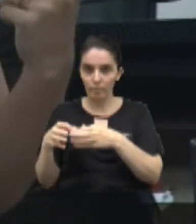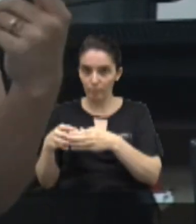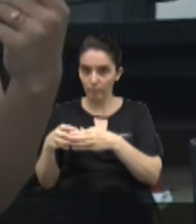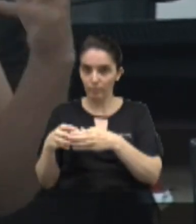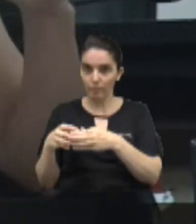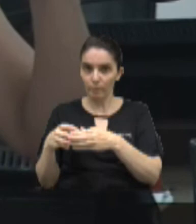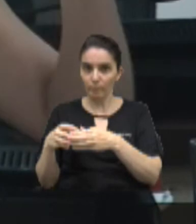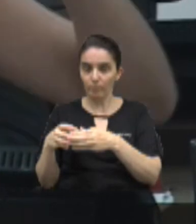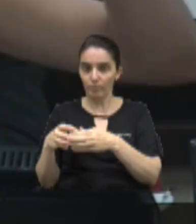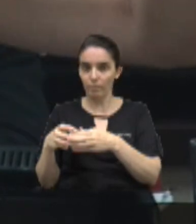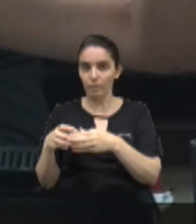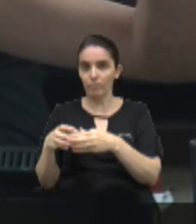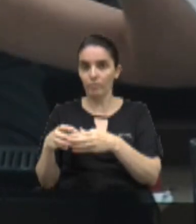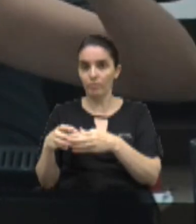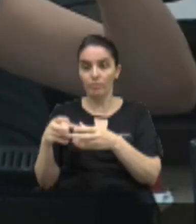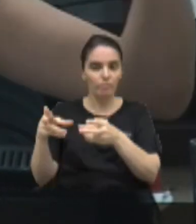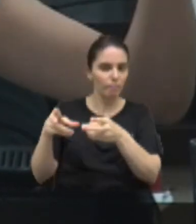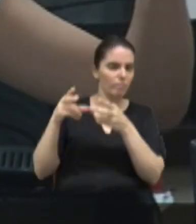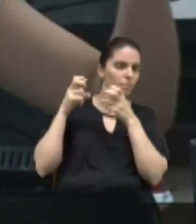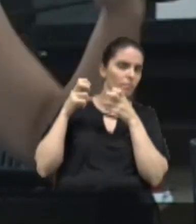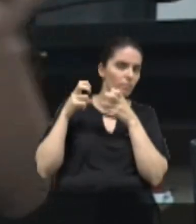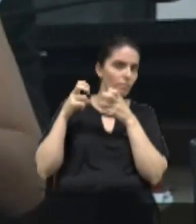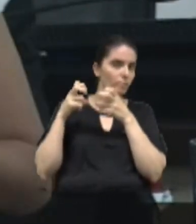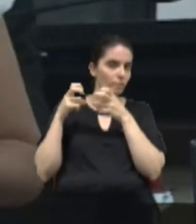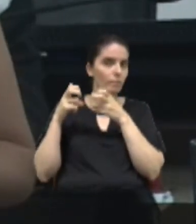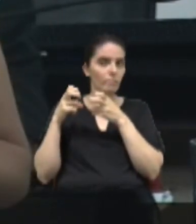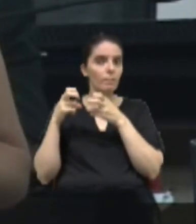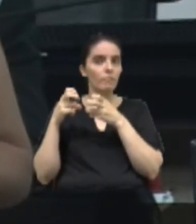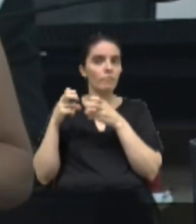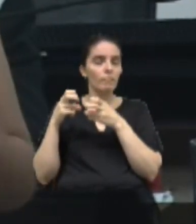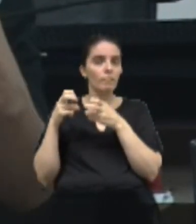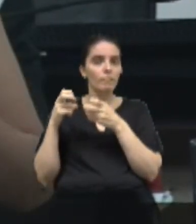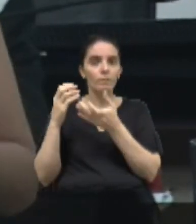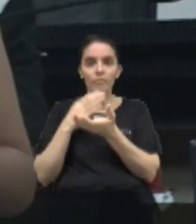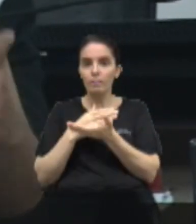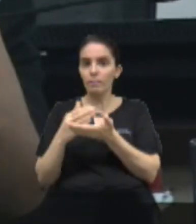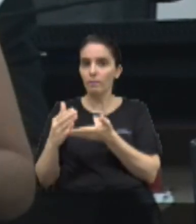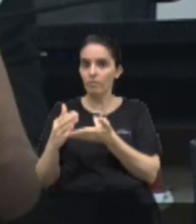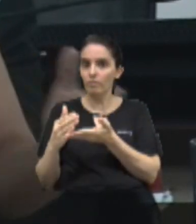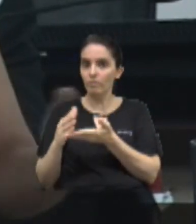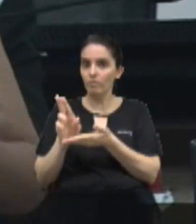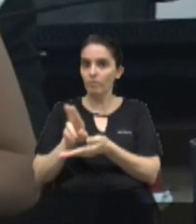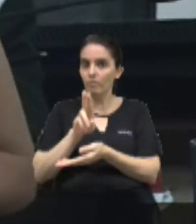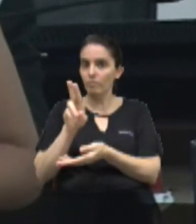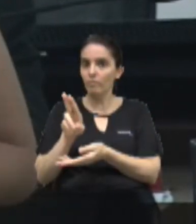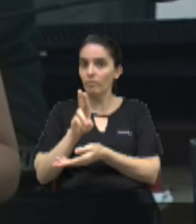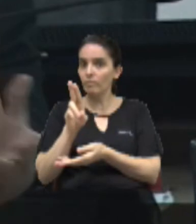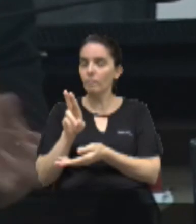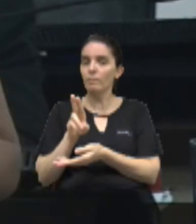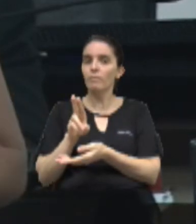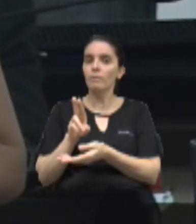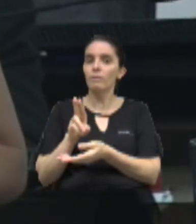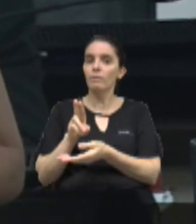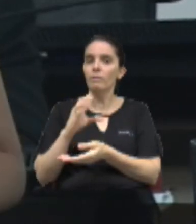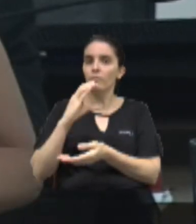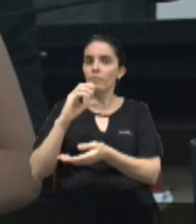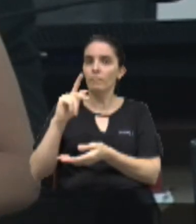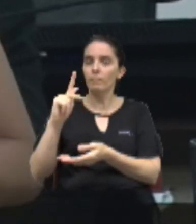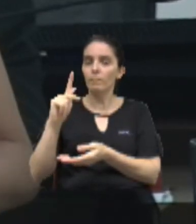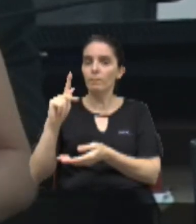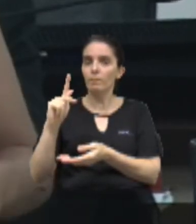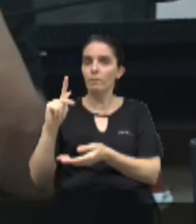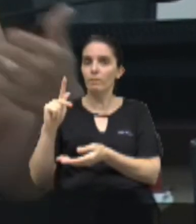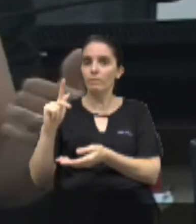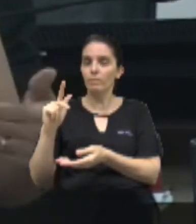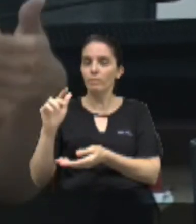essa, entre aspas, sacada, esse insight de começar a se utilizar desses cupons que não eram cadastrados no CPF de ninguém.